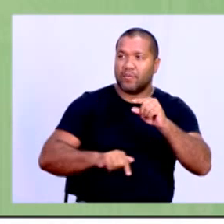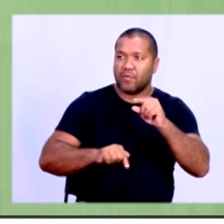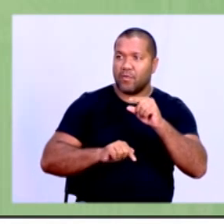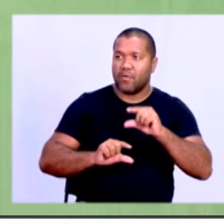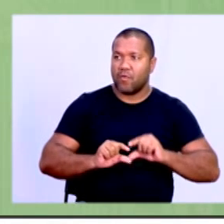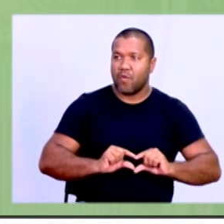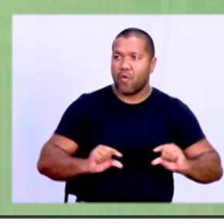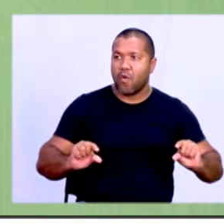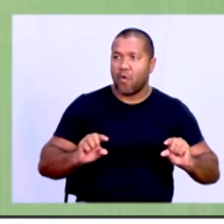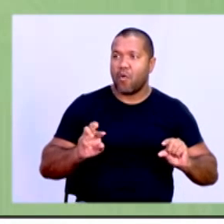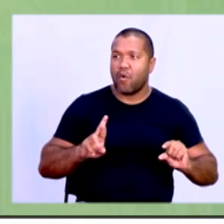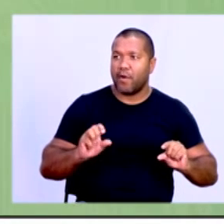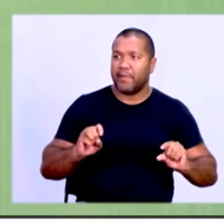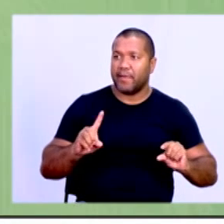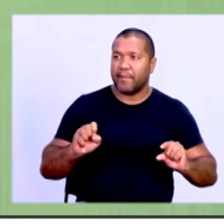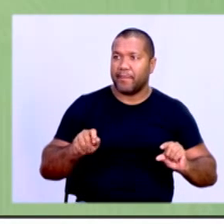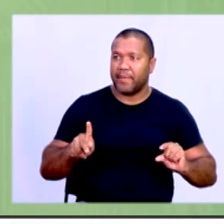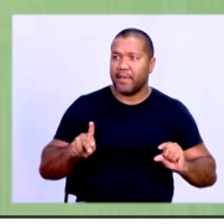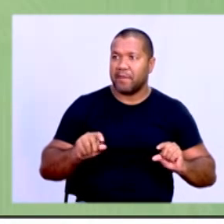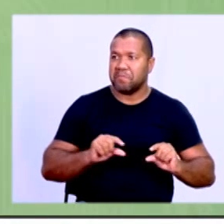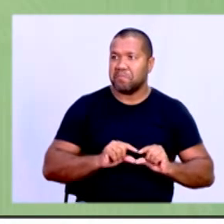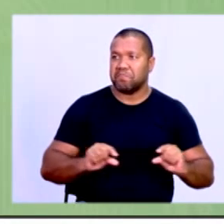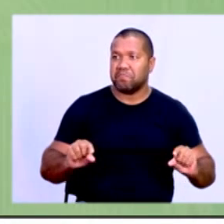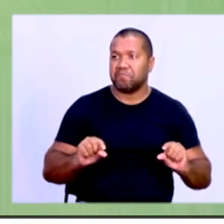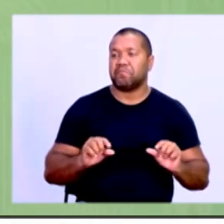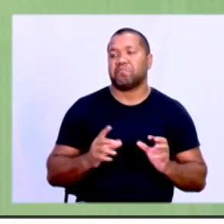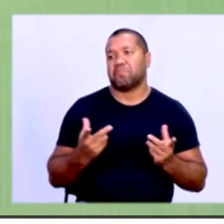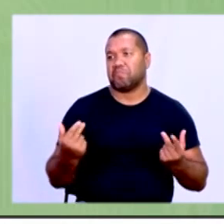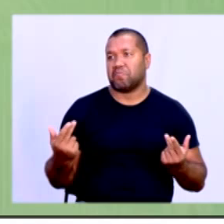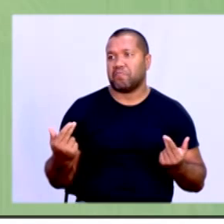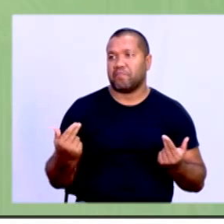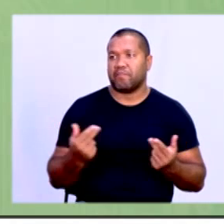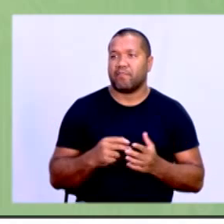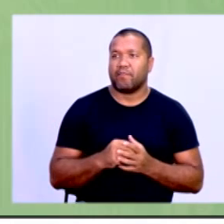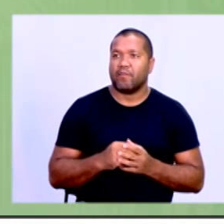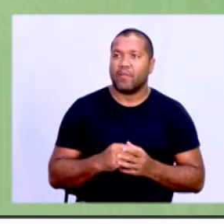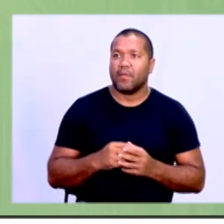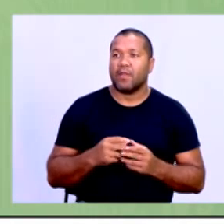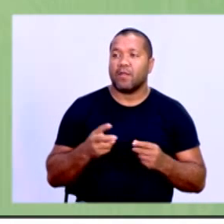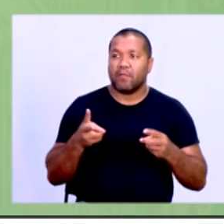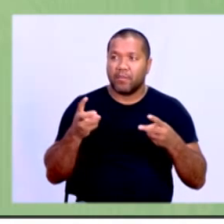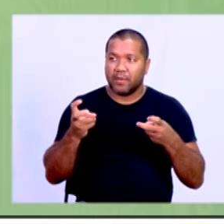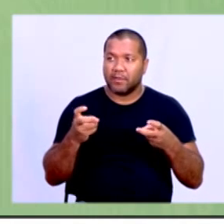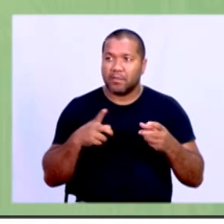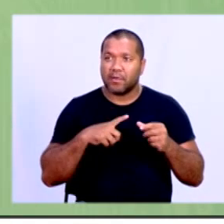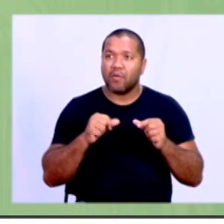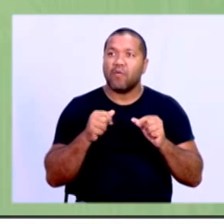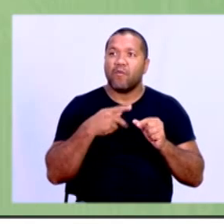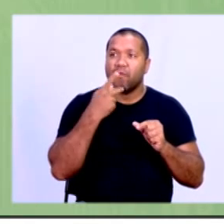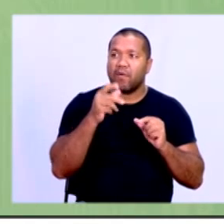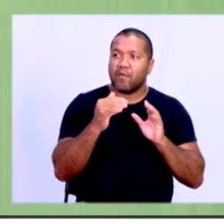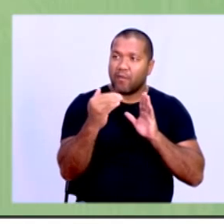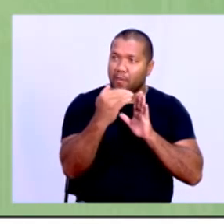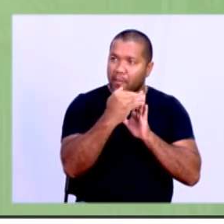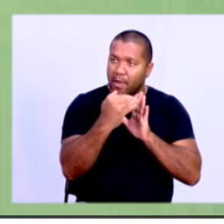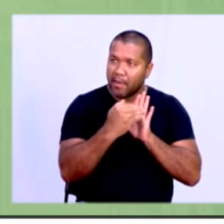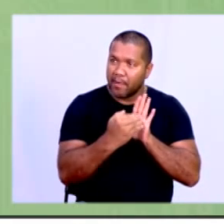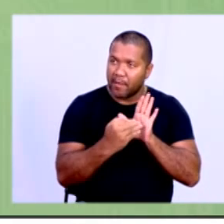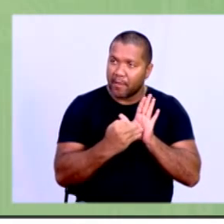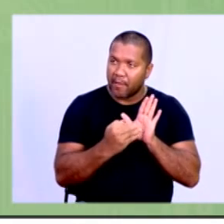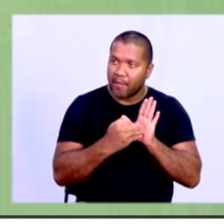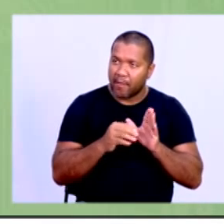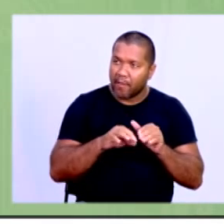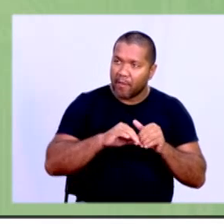colocar numa div chamada rodapé. Então, notem que eu coloco e divido